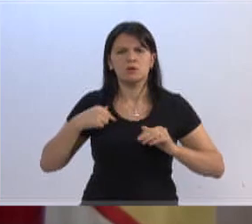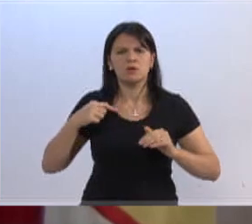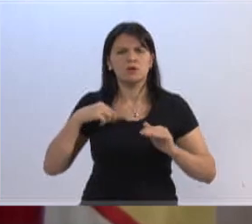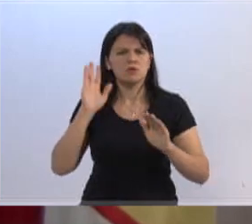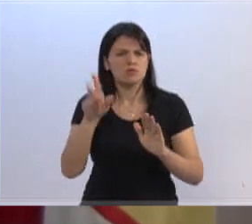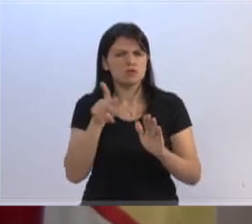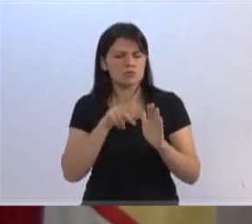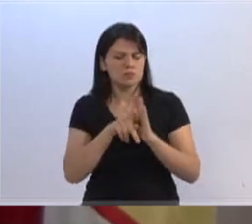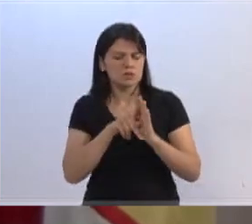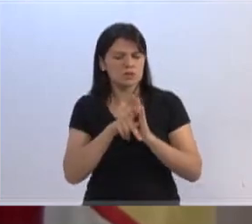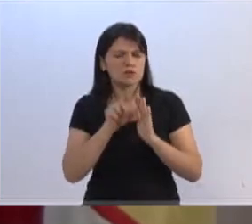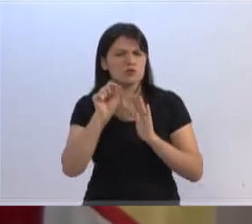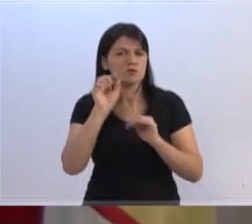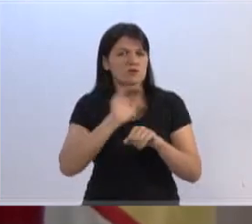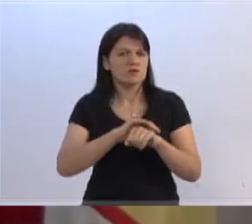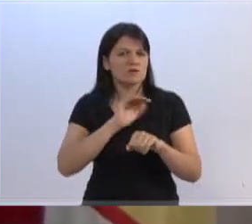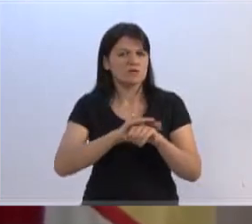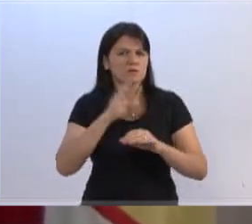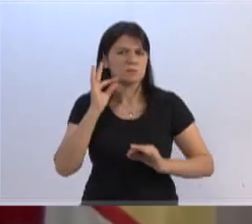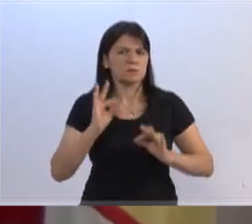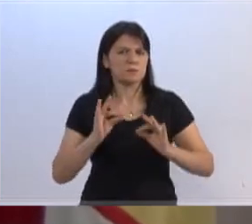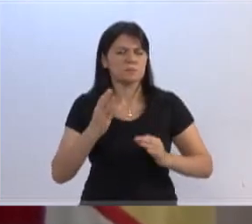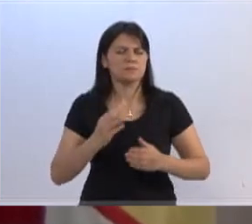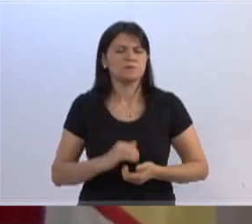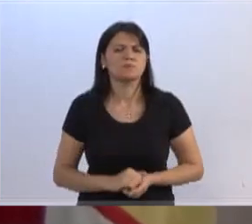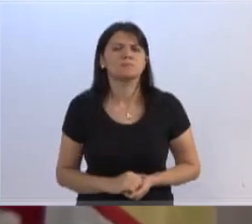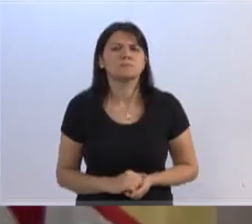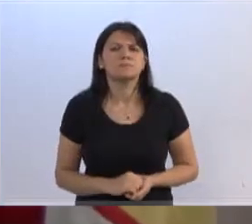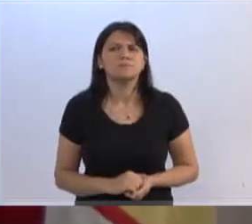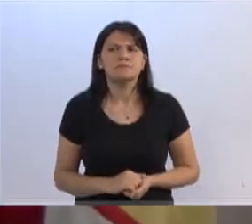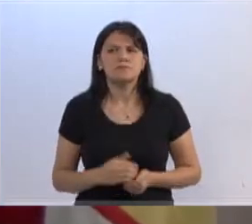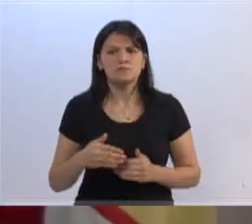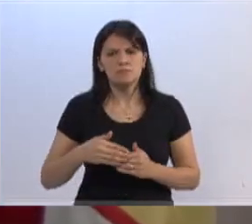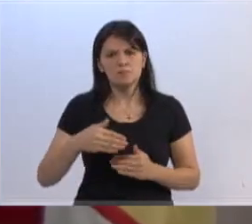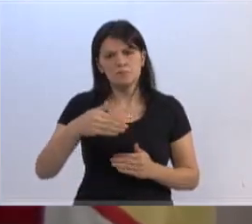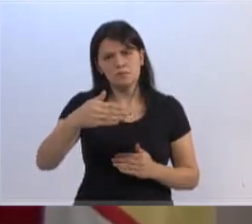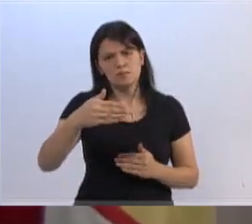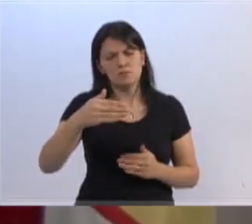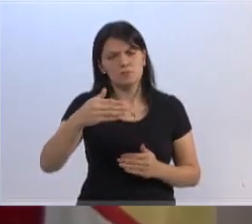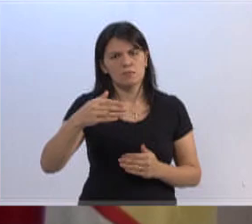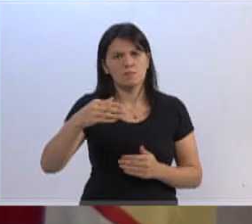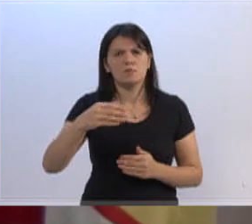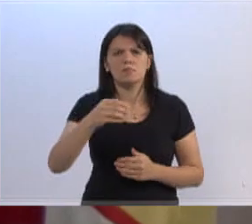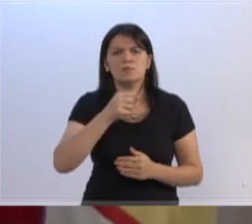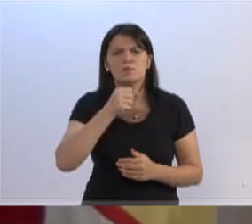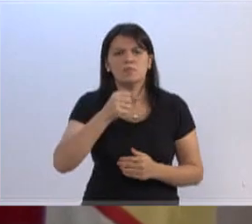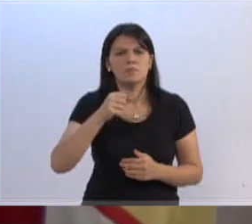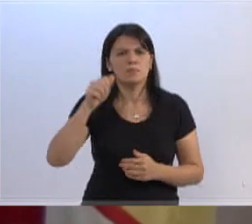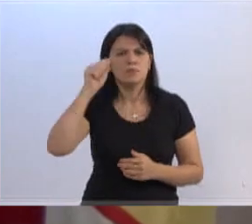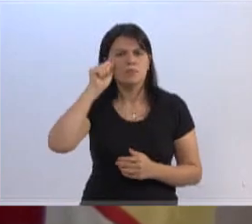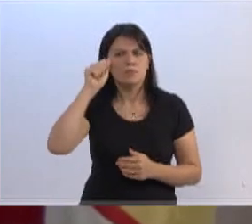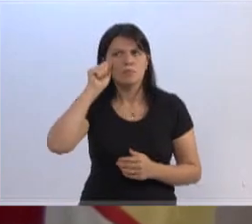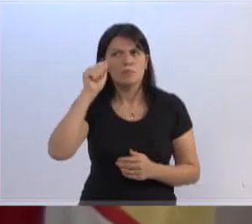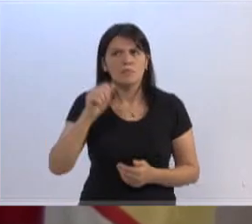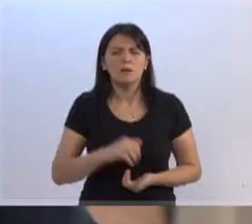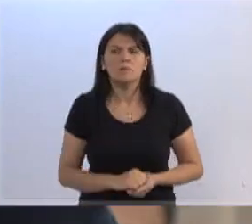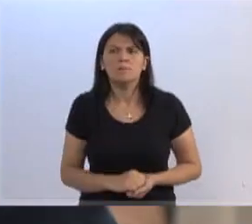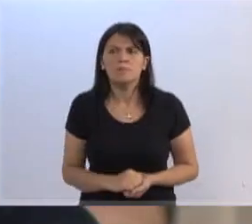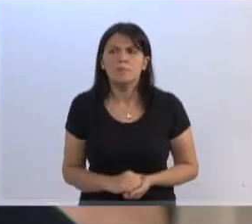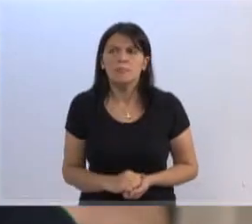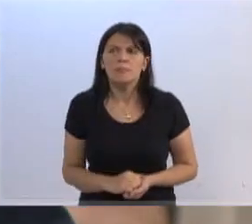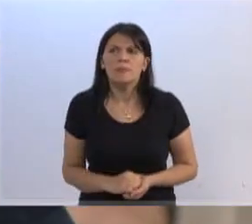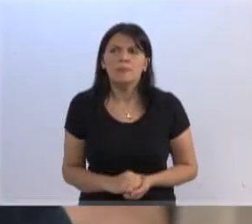medidas a serem utilizadas. Vereador Almir, o aparte a você. Com autorização do orador, concedo a parte ao vereador Almir Vieira.